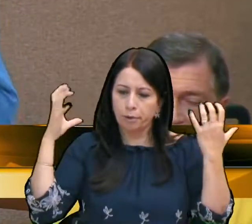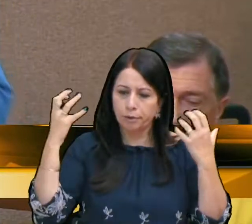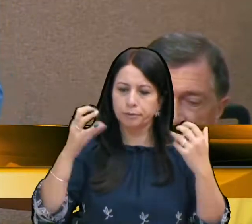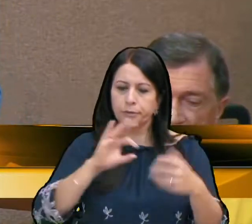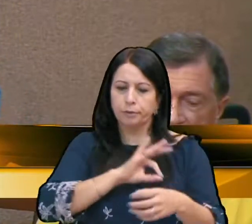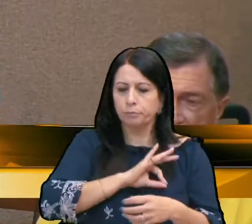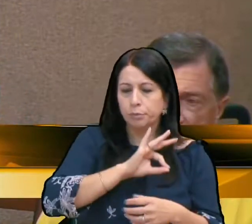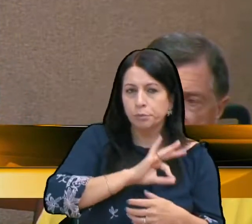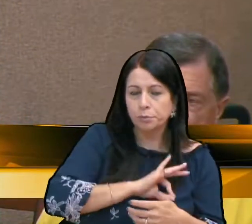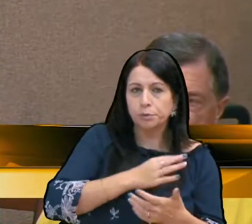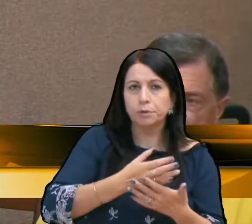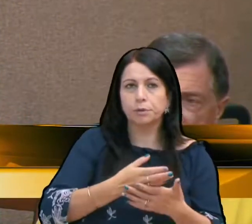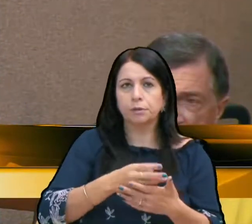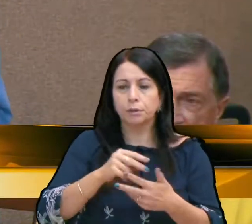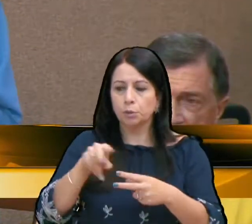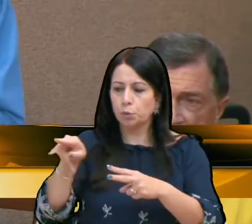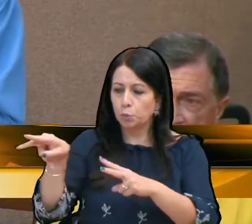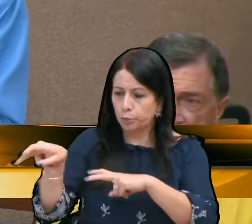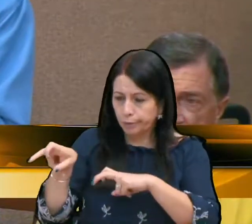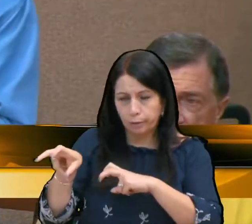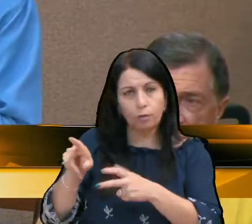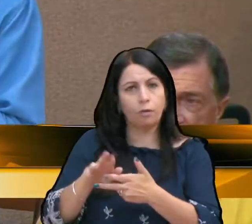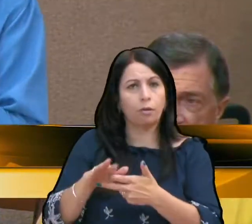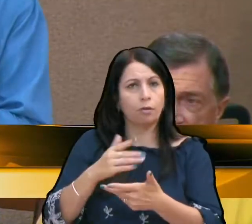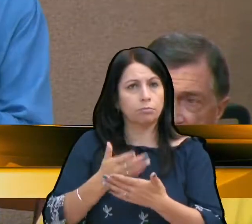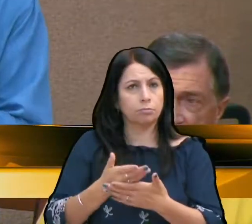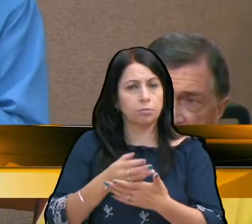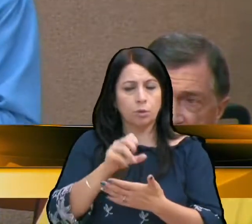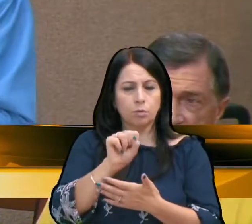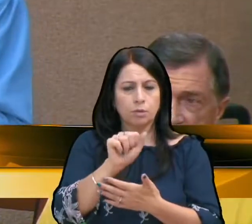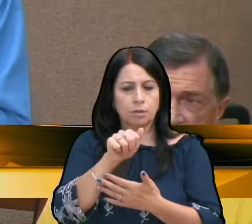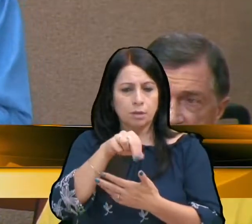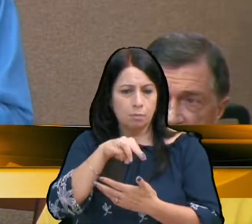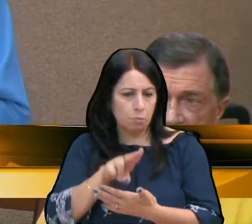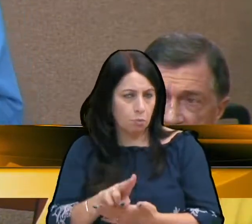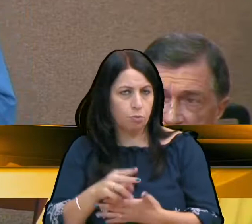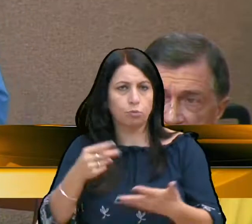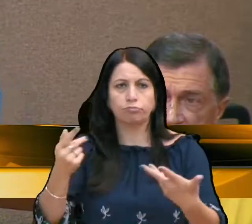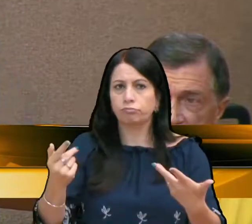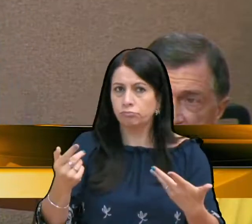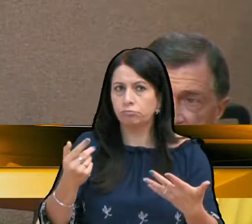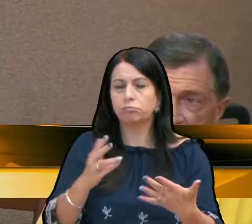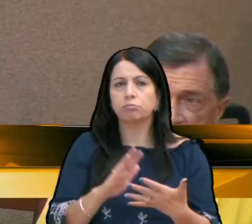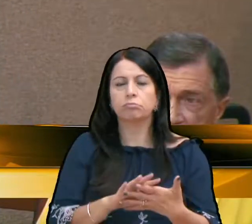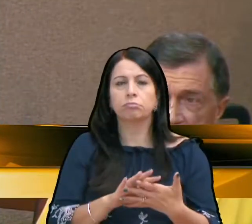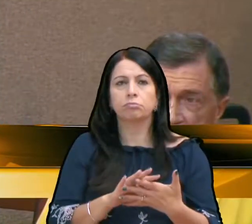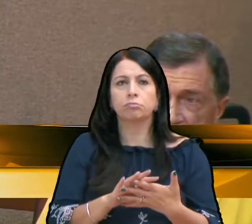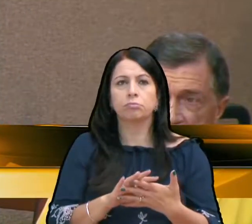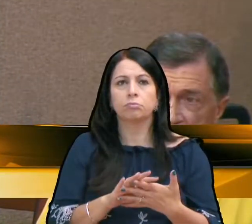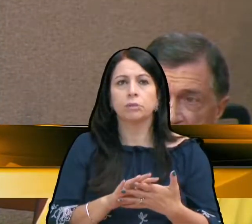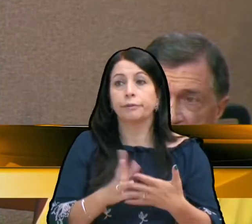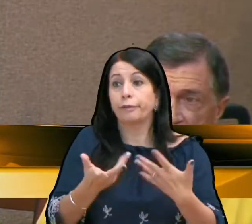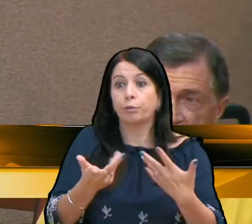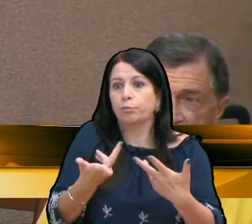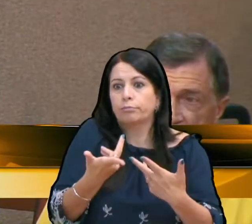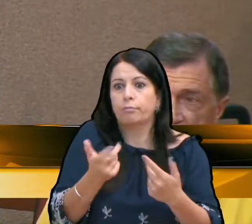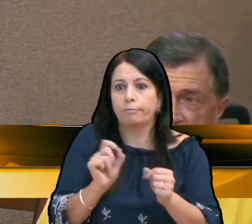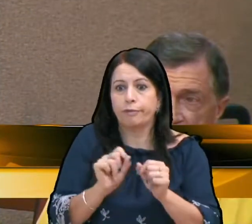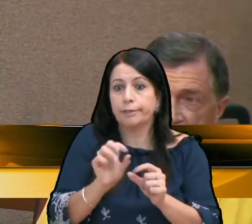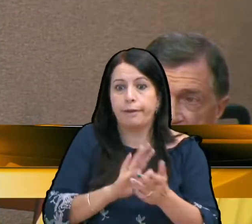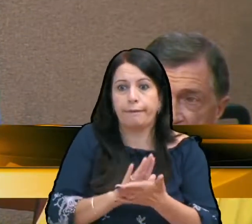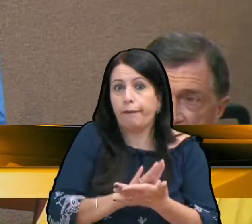polícia no interior que anda, o SAMU, que muitas vezes fica de mãos atadas